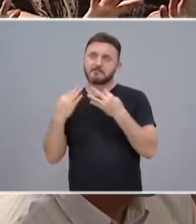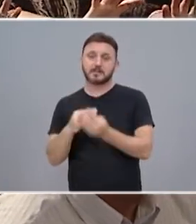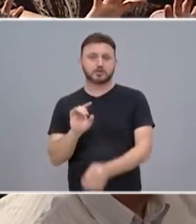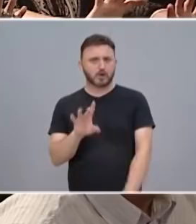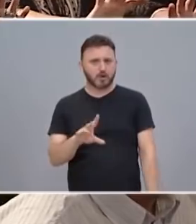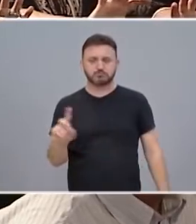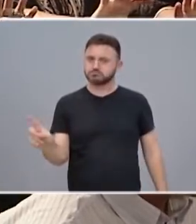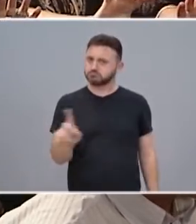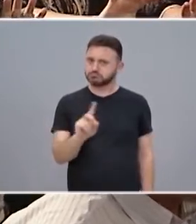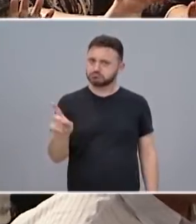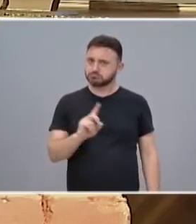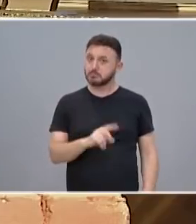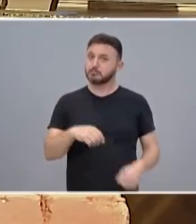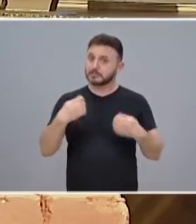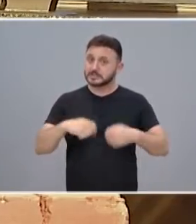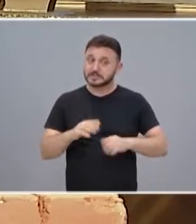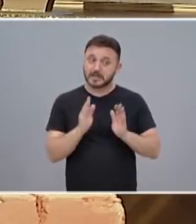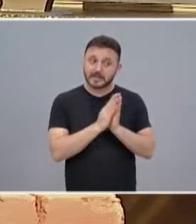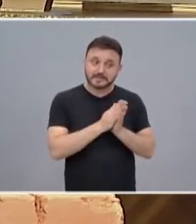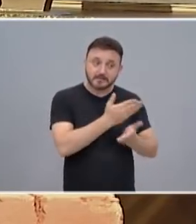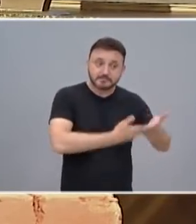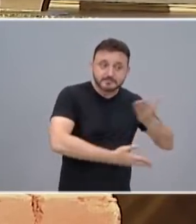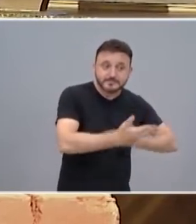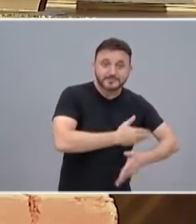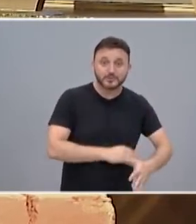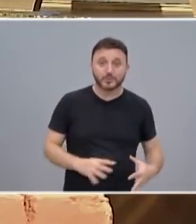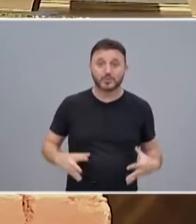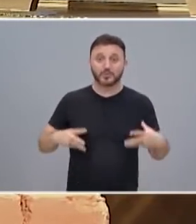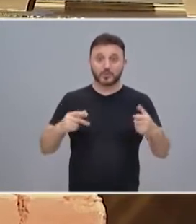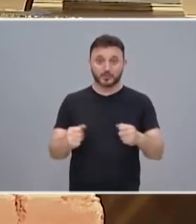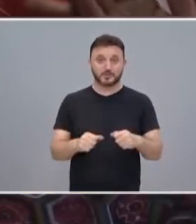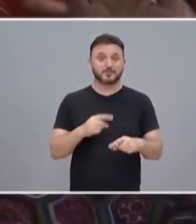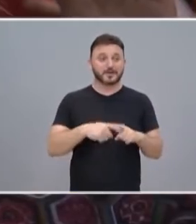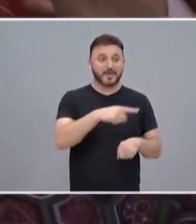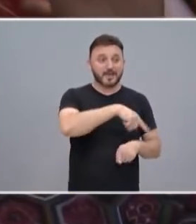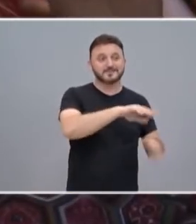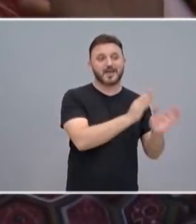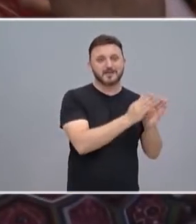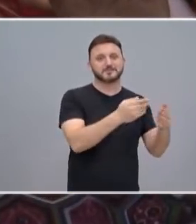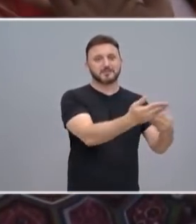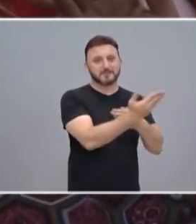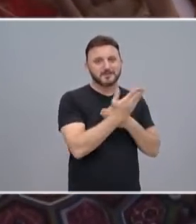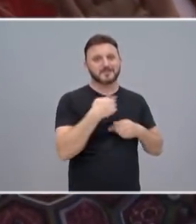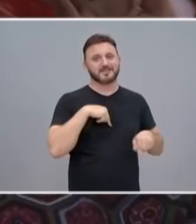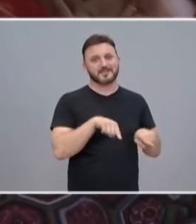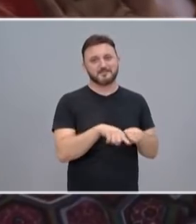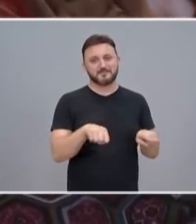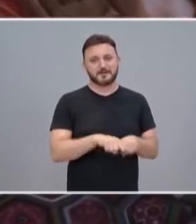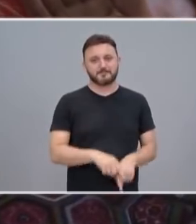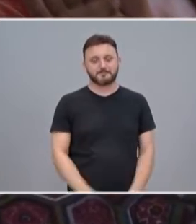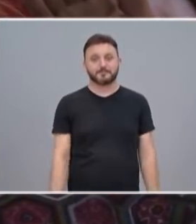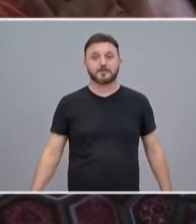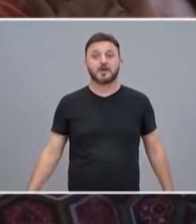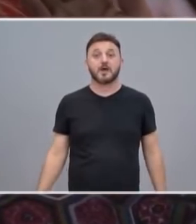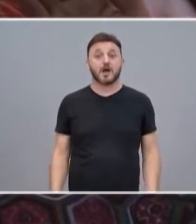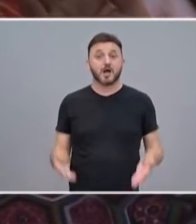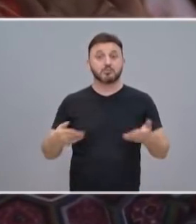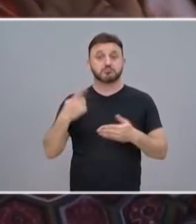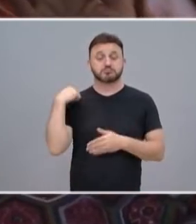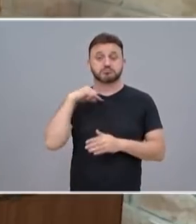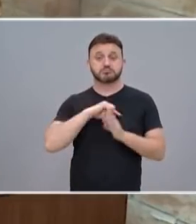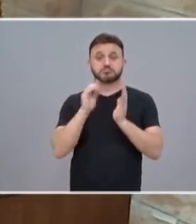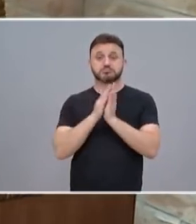pelos meus. Vamos rezar pelos outros? Estenda suas mãos. Nós te pedimos, Senhor. São tantas